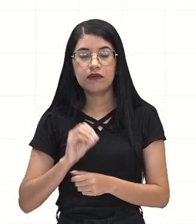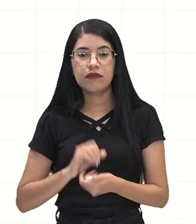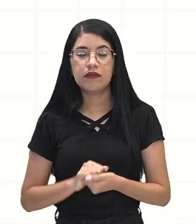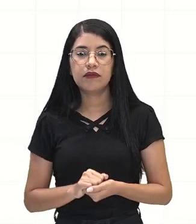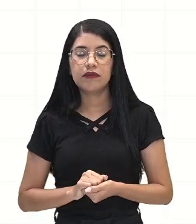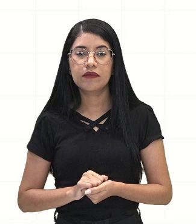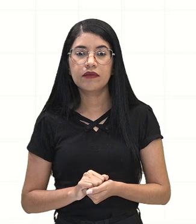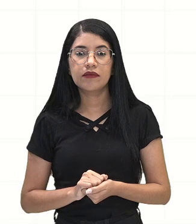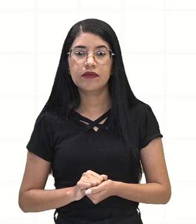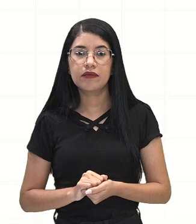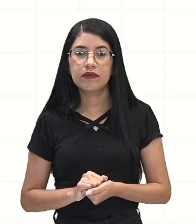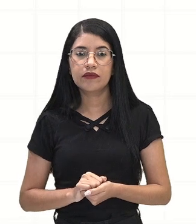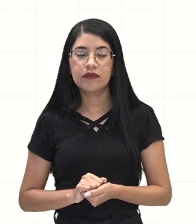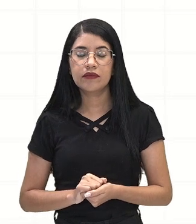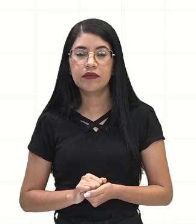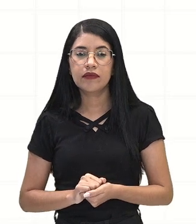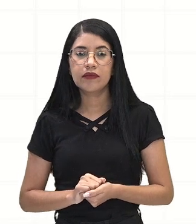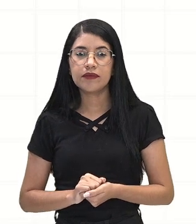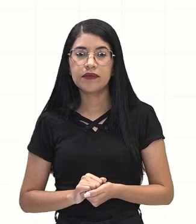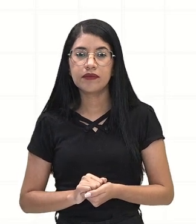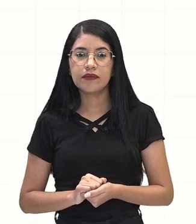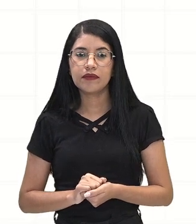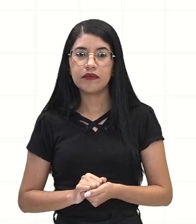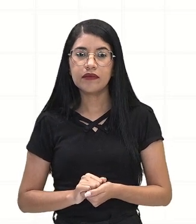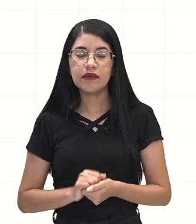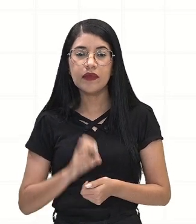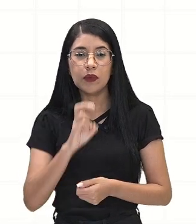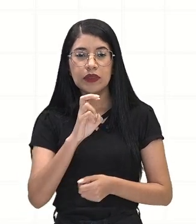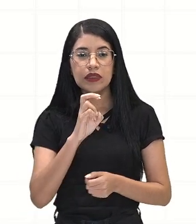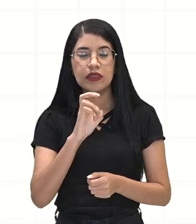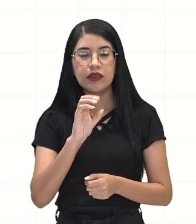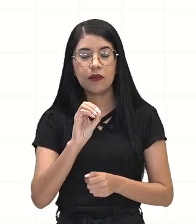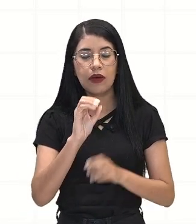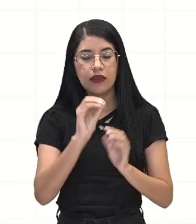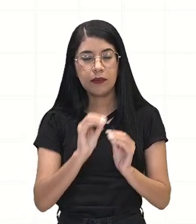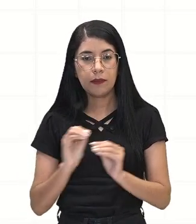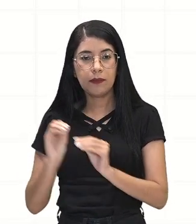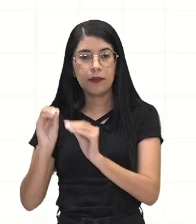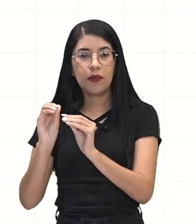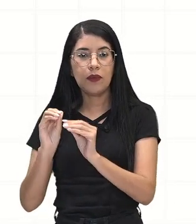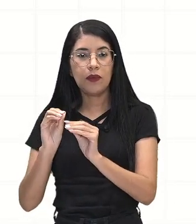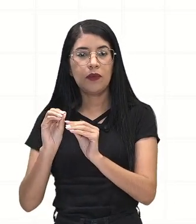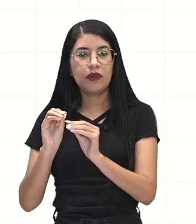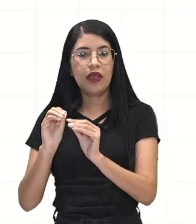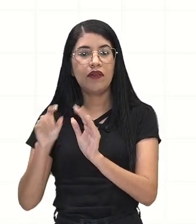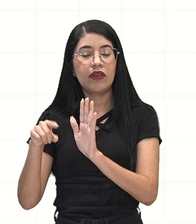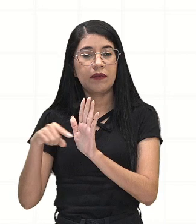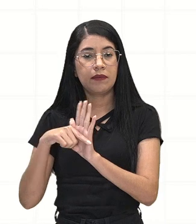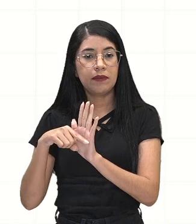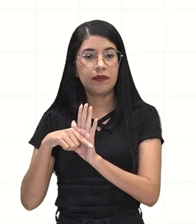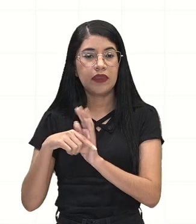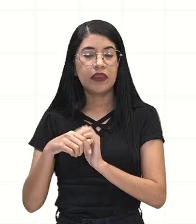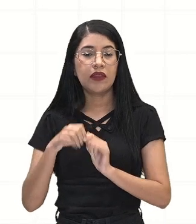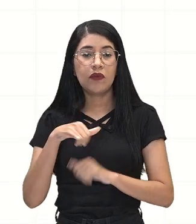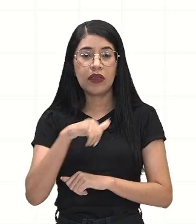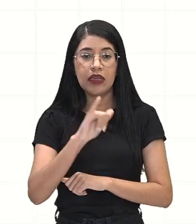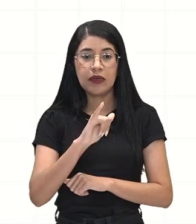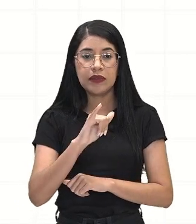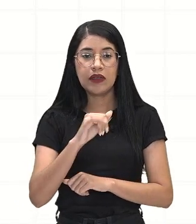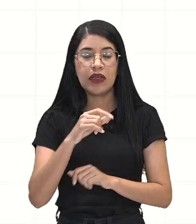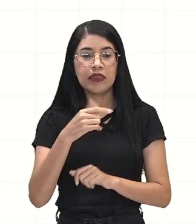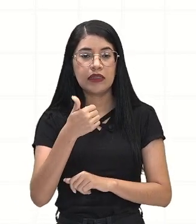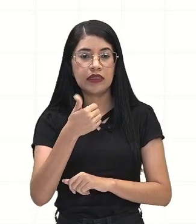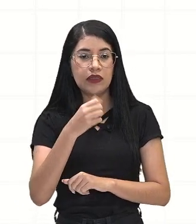Então, passando 50 para o outro lado da equação, ele vai mudar de sinal, então vai ficar 180 menos